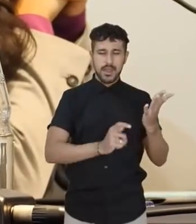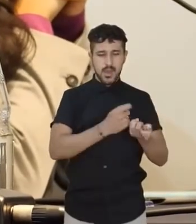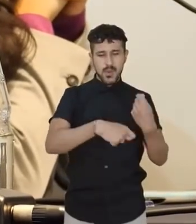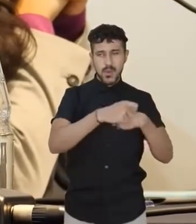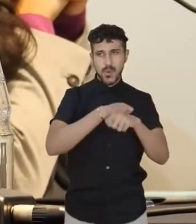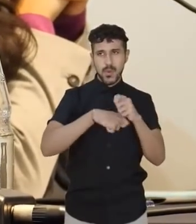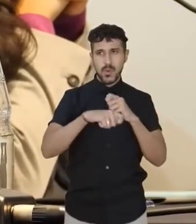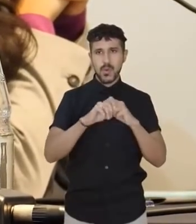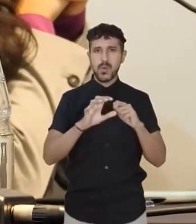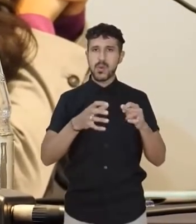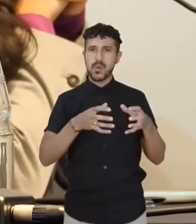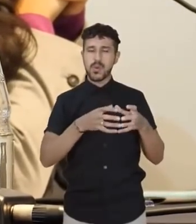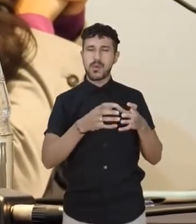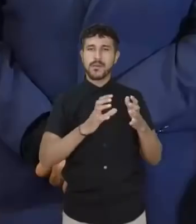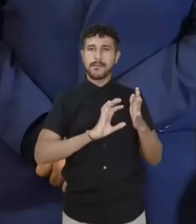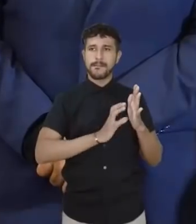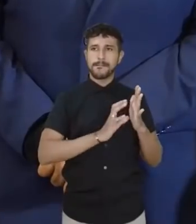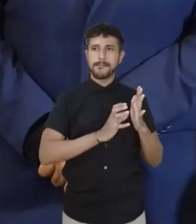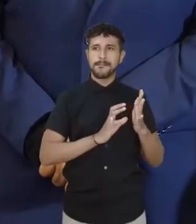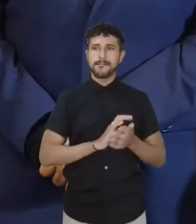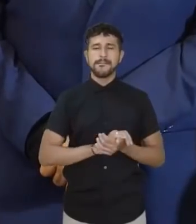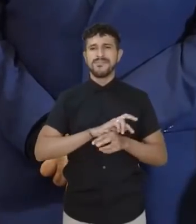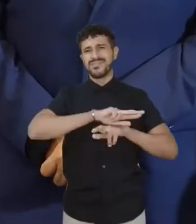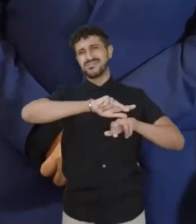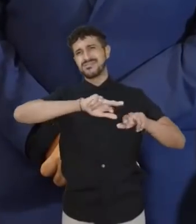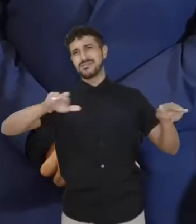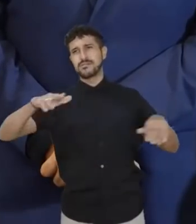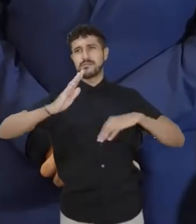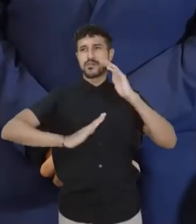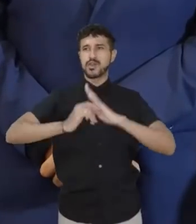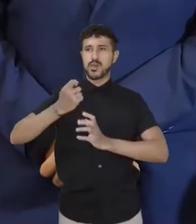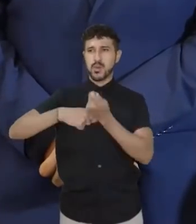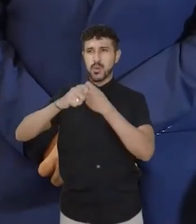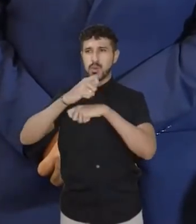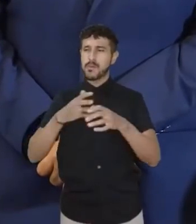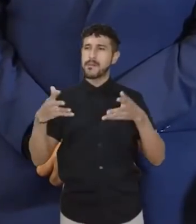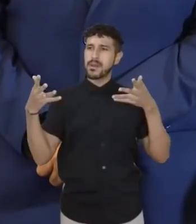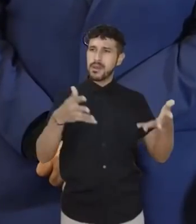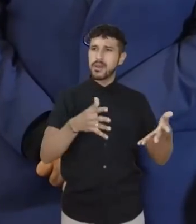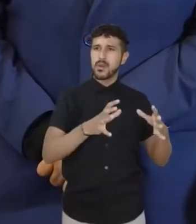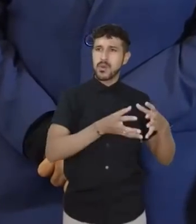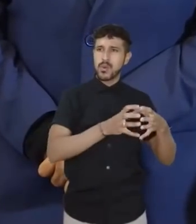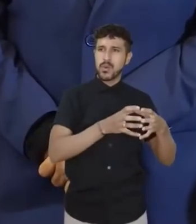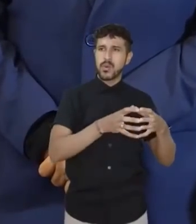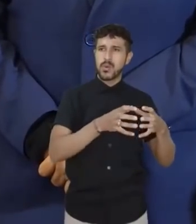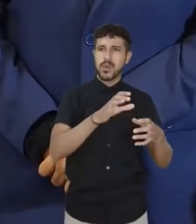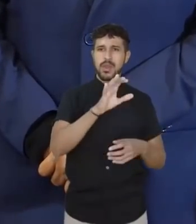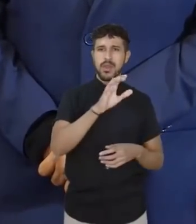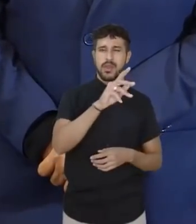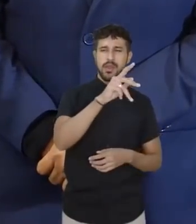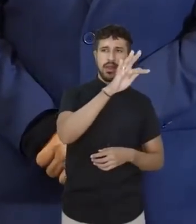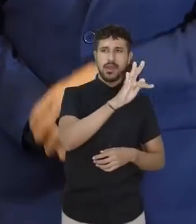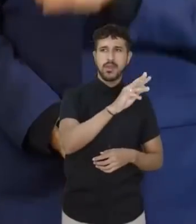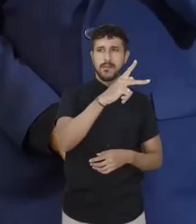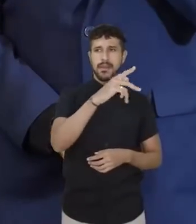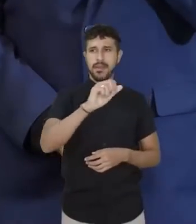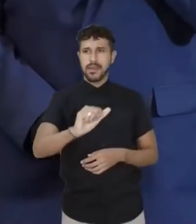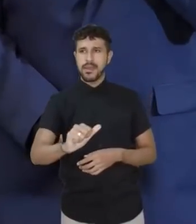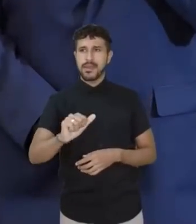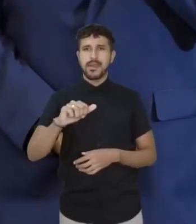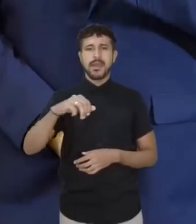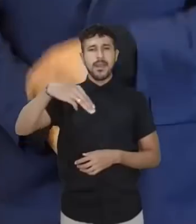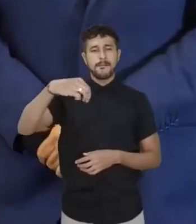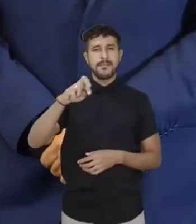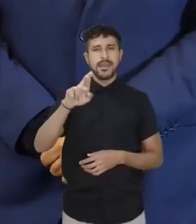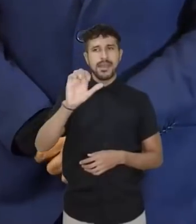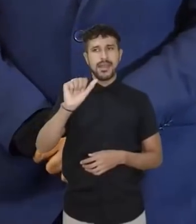e como tem se desenvolvido isso. Nós temos vários economistas participando, inclusive a equipe da FPA tem conversado, o próprio Luiz Mercadante e outros, temos mais